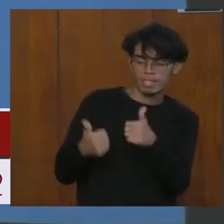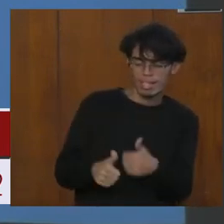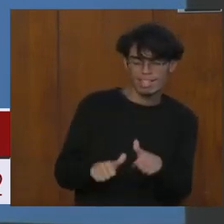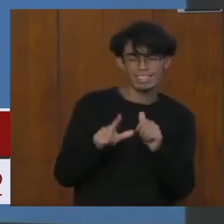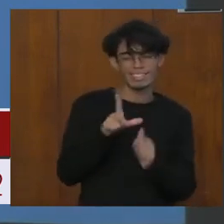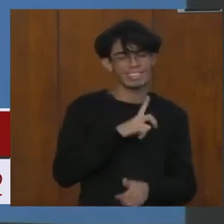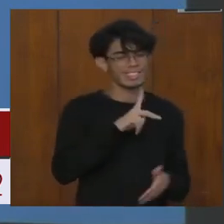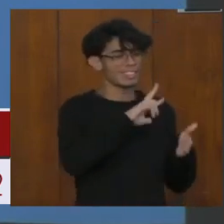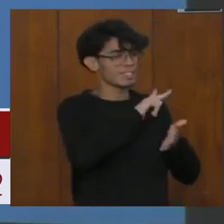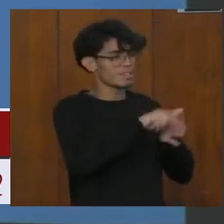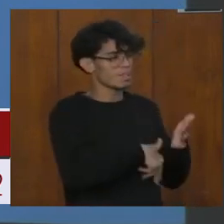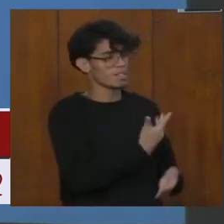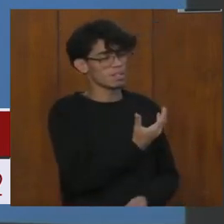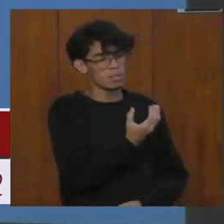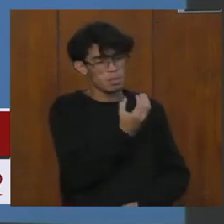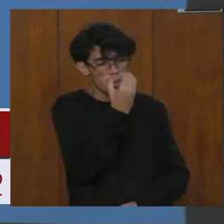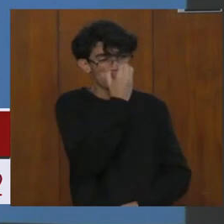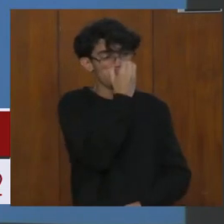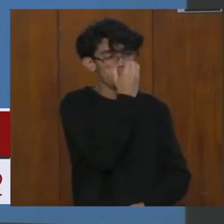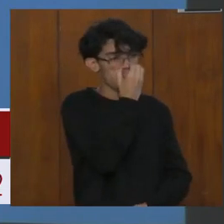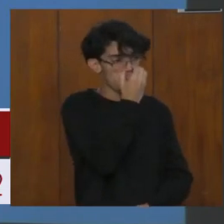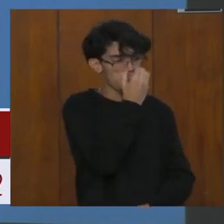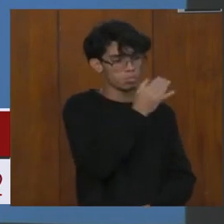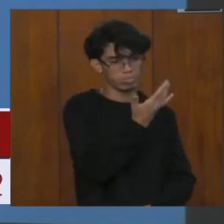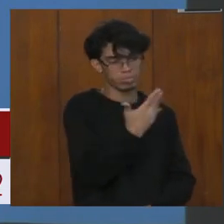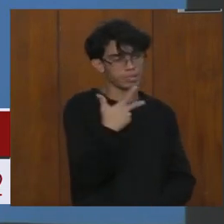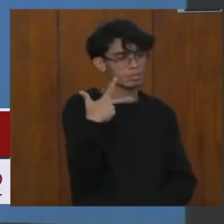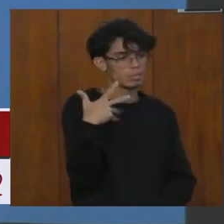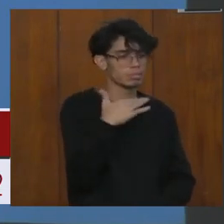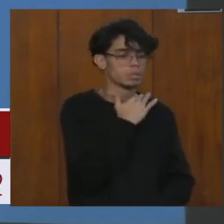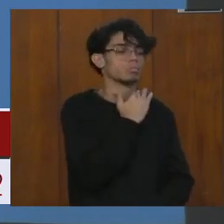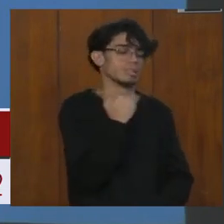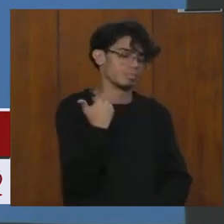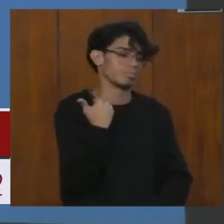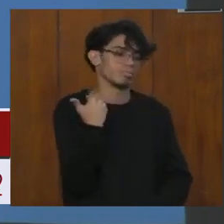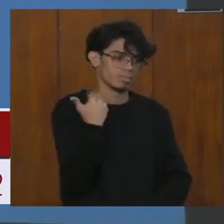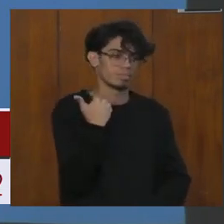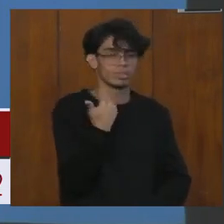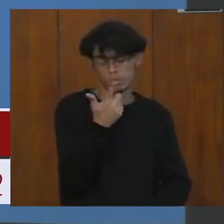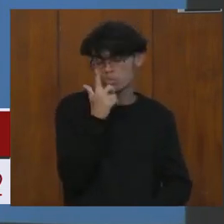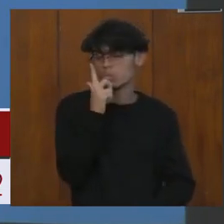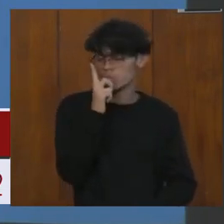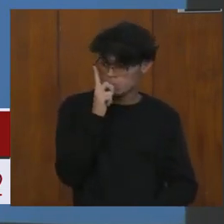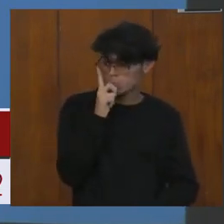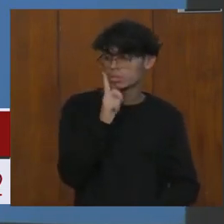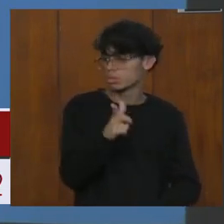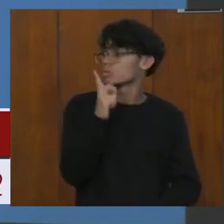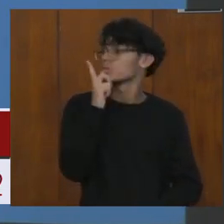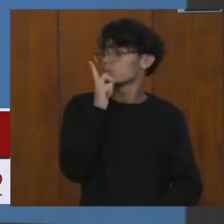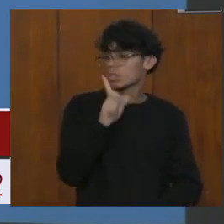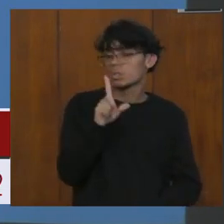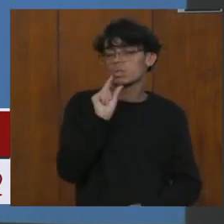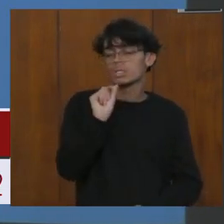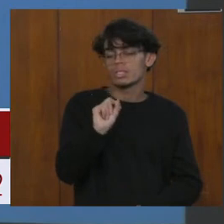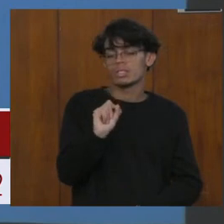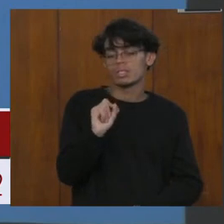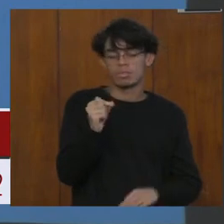mataram milhões de cachorros, que eu fico brava, mas o que aconteceu? Conseguiram chegar numa máquina que mantinha a criança